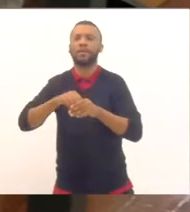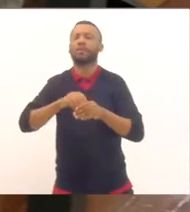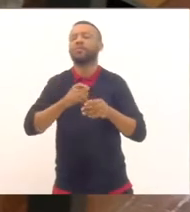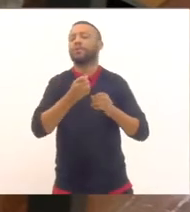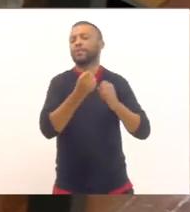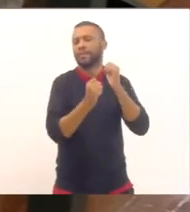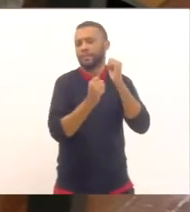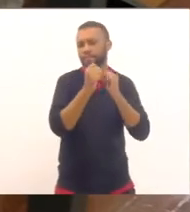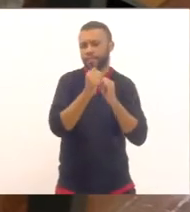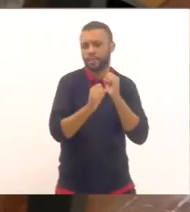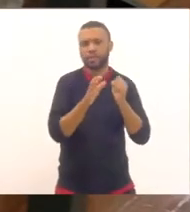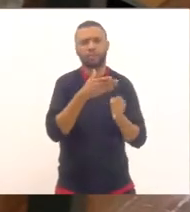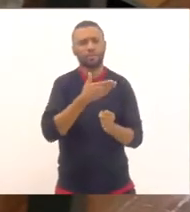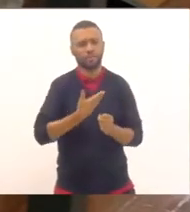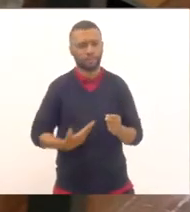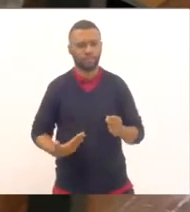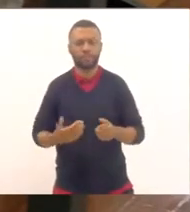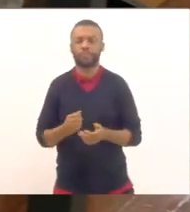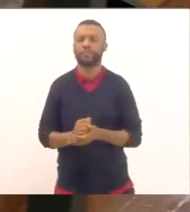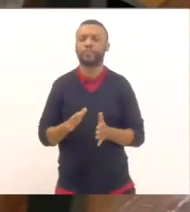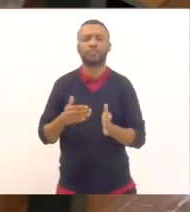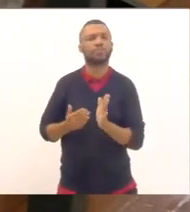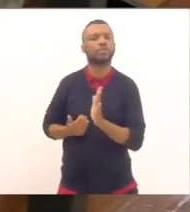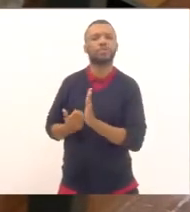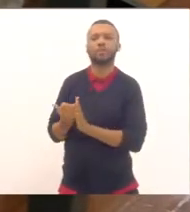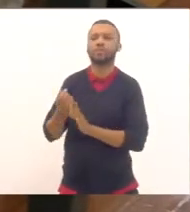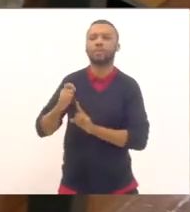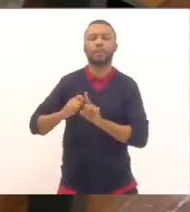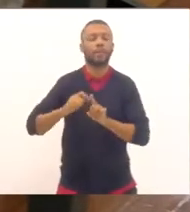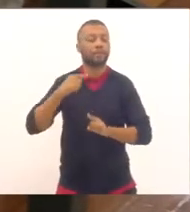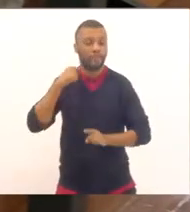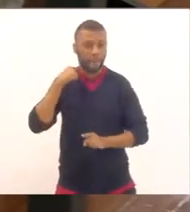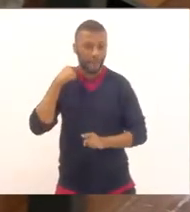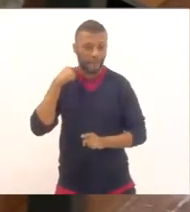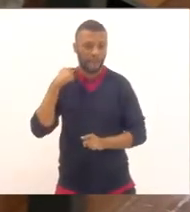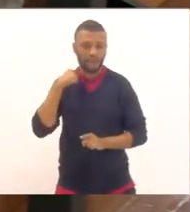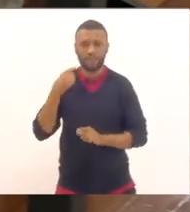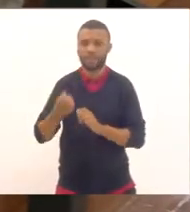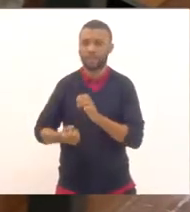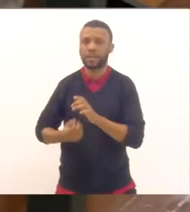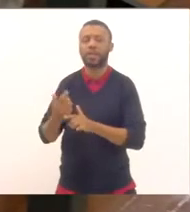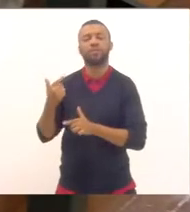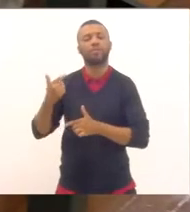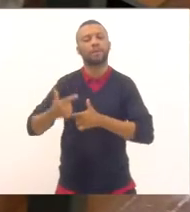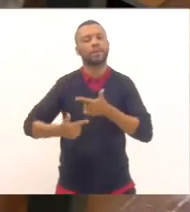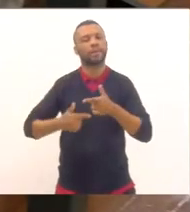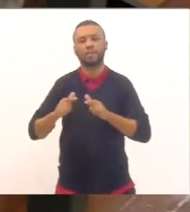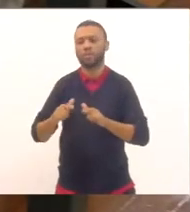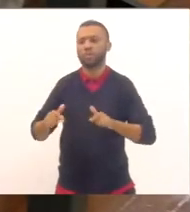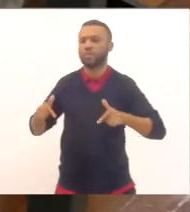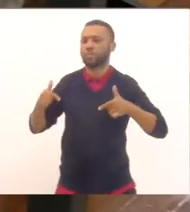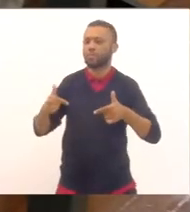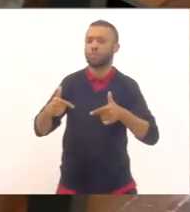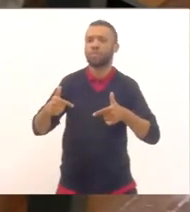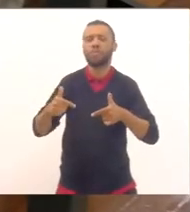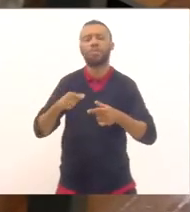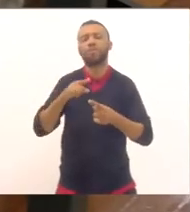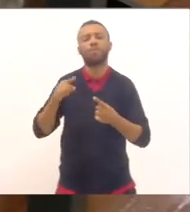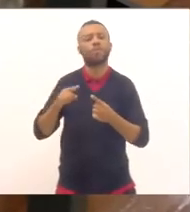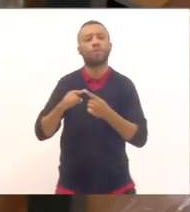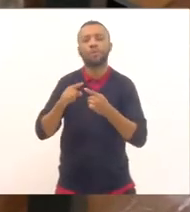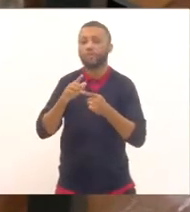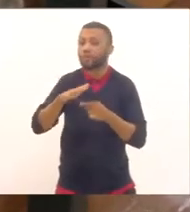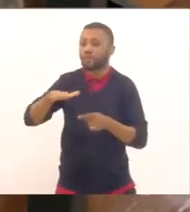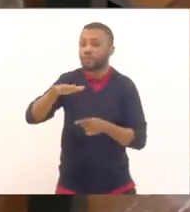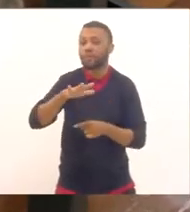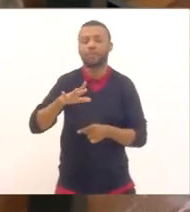então no início de Maio foi criada uma força-tarefa essa Força Tarefa deputada Martha Rocha foi criada só no